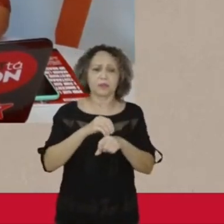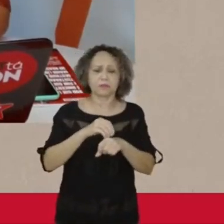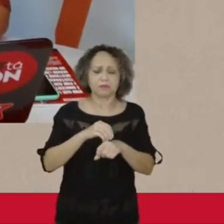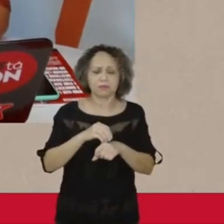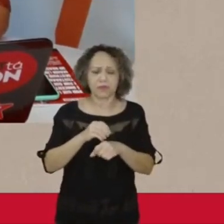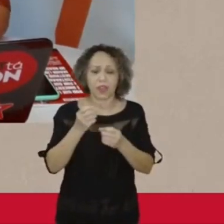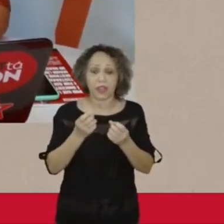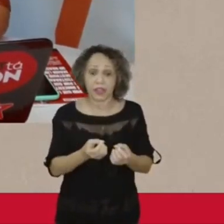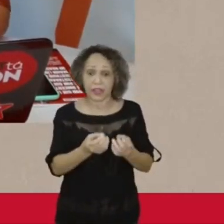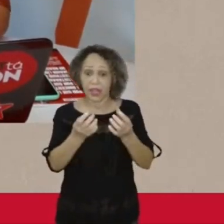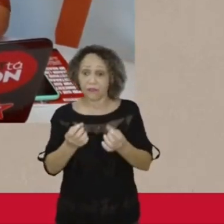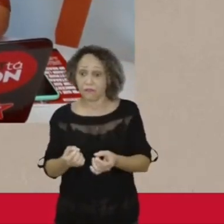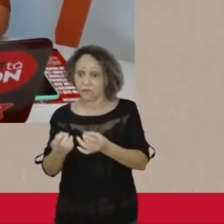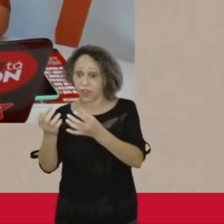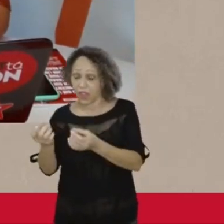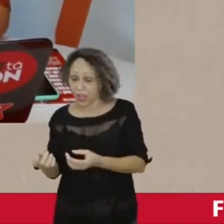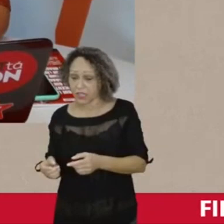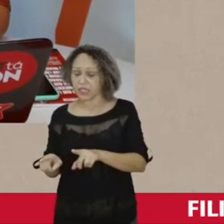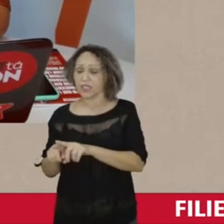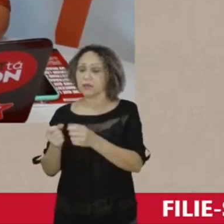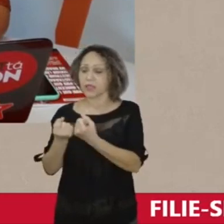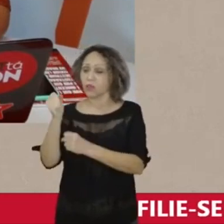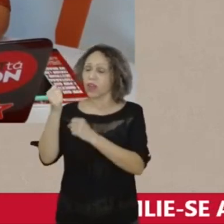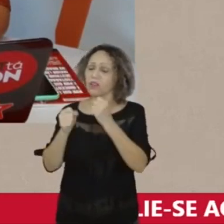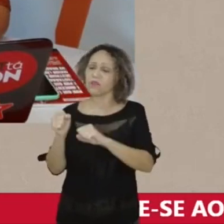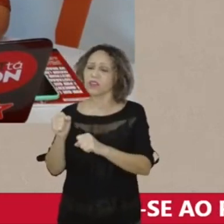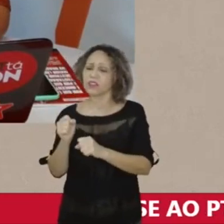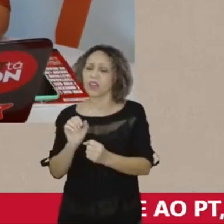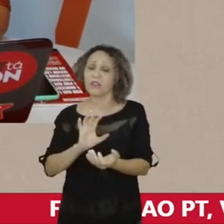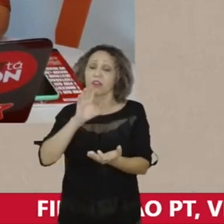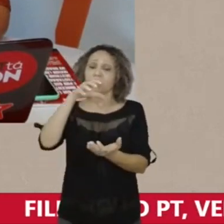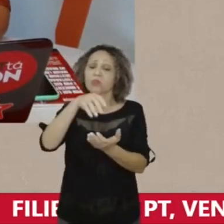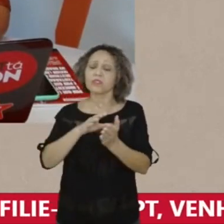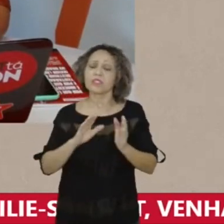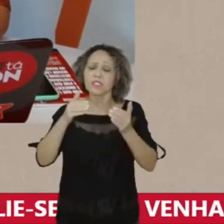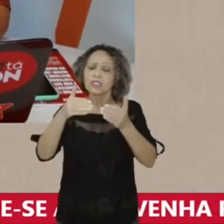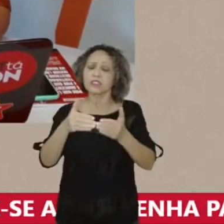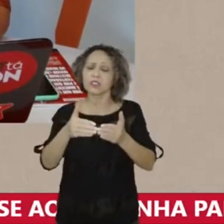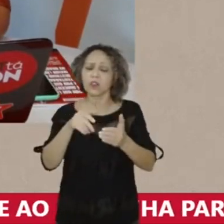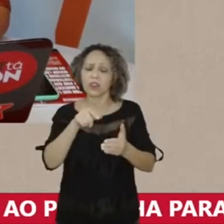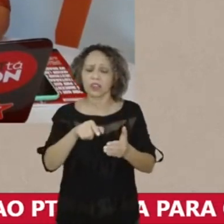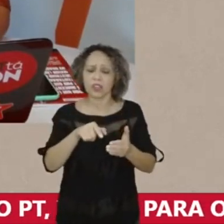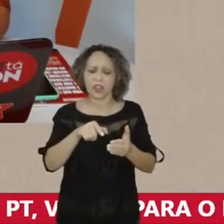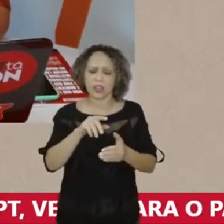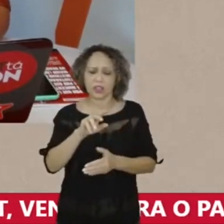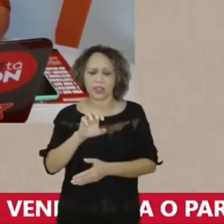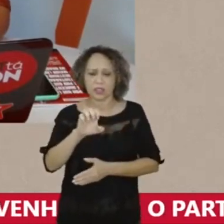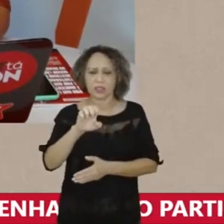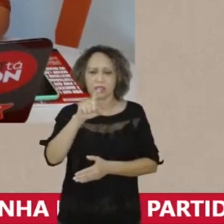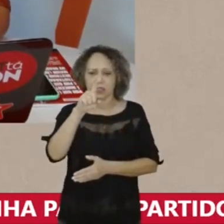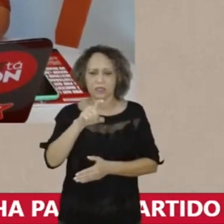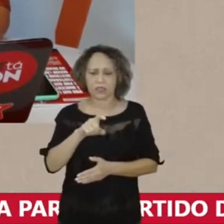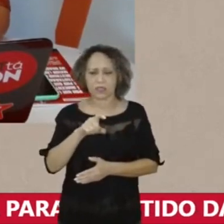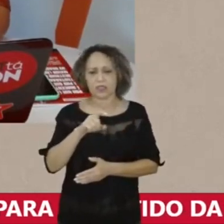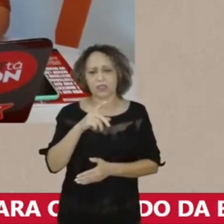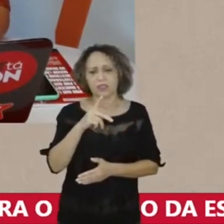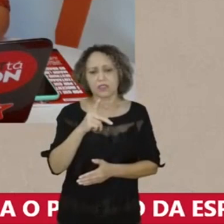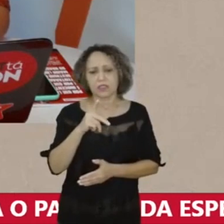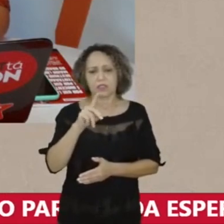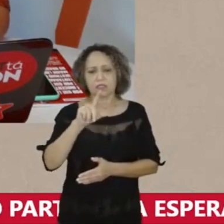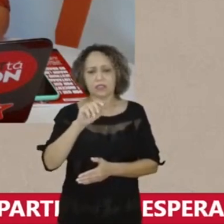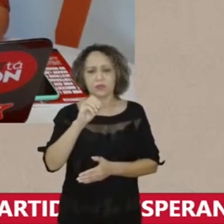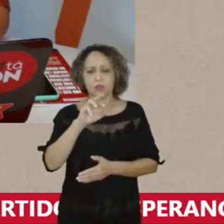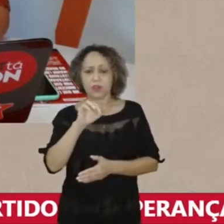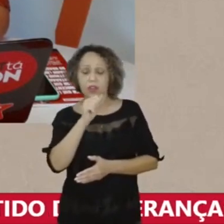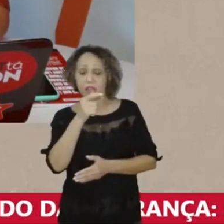opera no refino, ela vai ficar concentrada na exploração e produção, que é uma atividade que depende do mercado internacional.